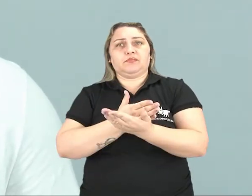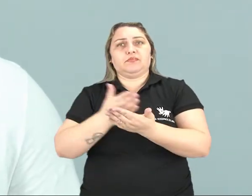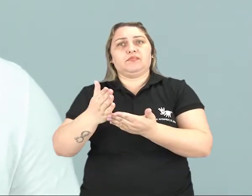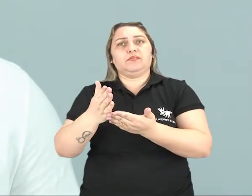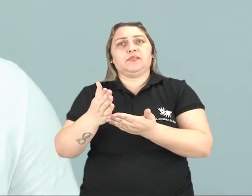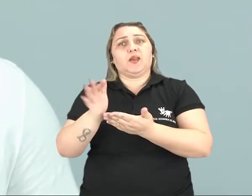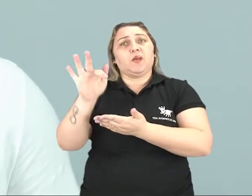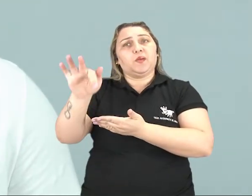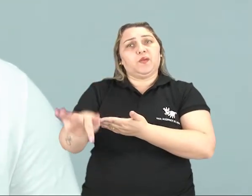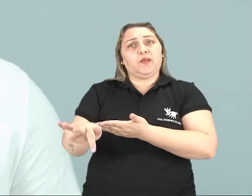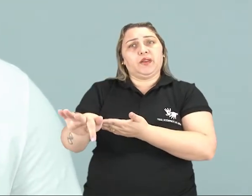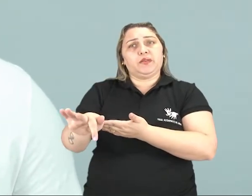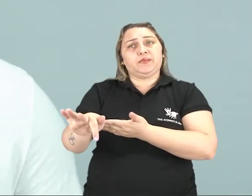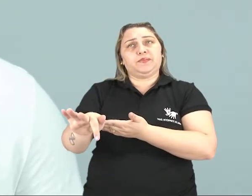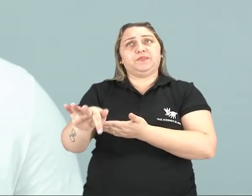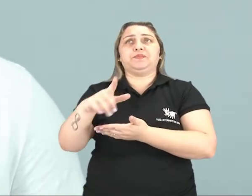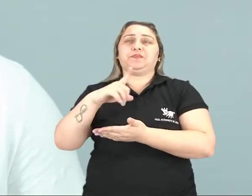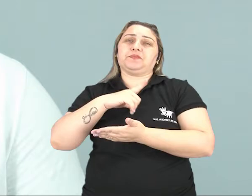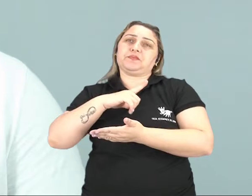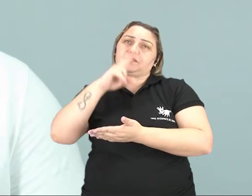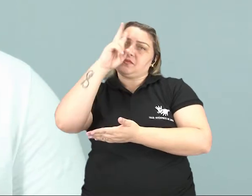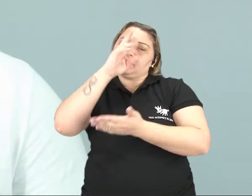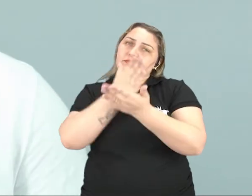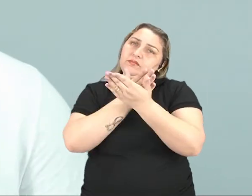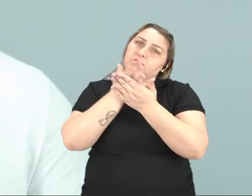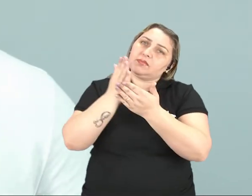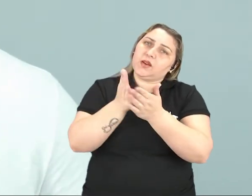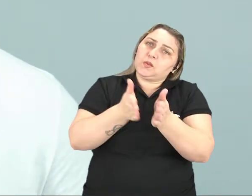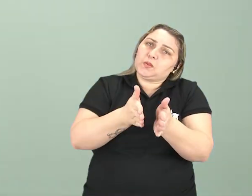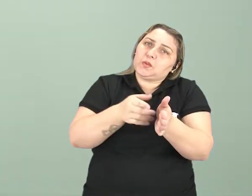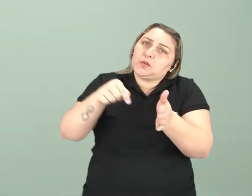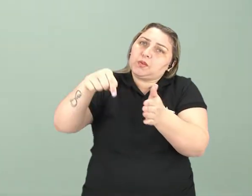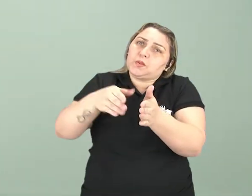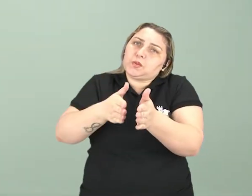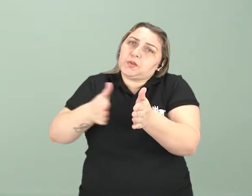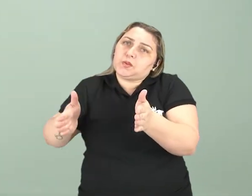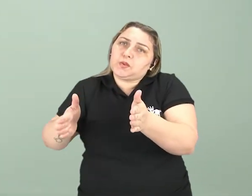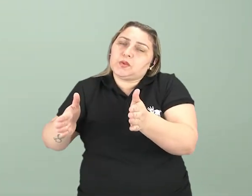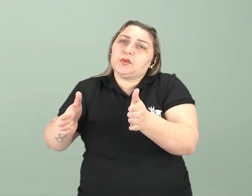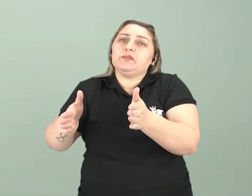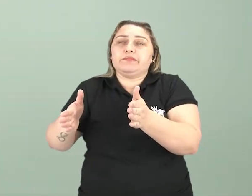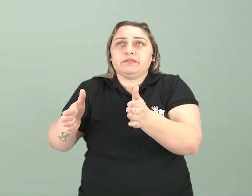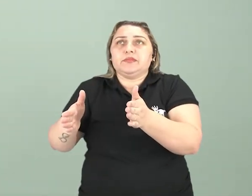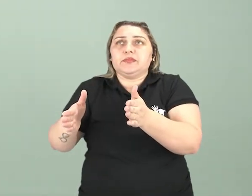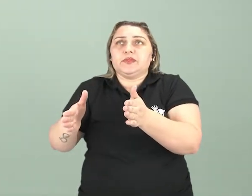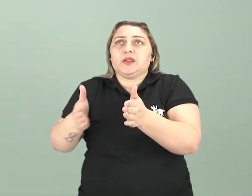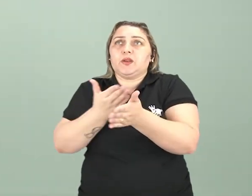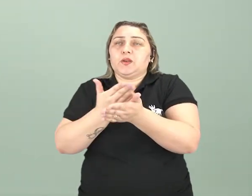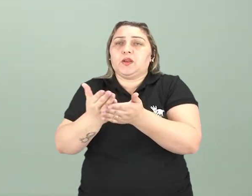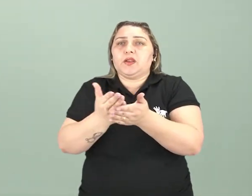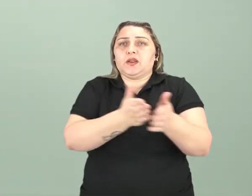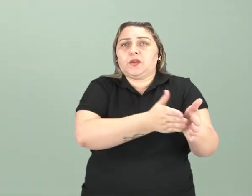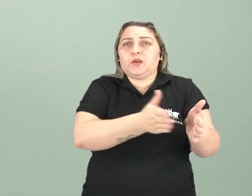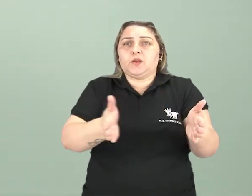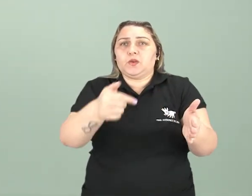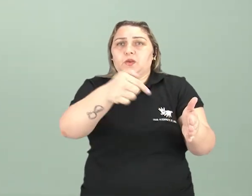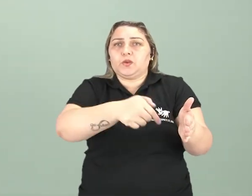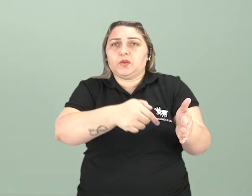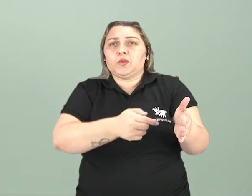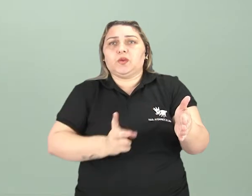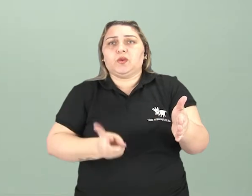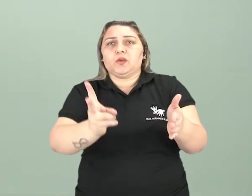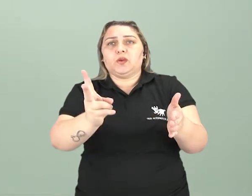psicológico. Tem tempo dentro de história que elas começam no fim tem história que começa do